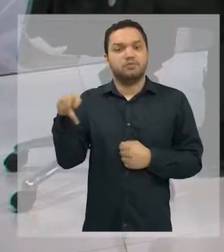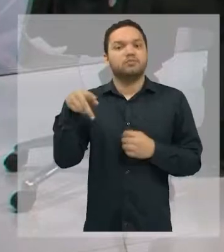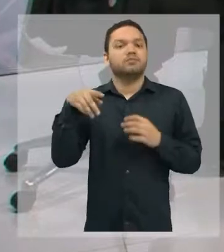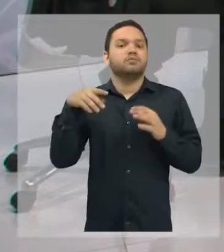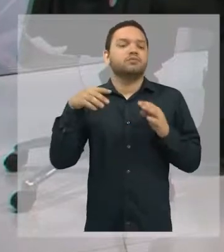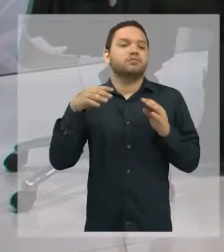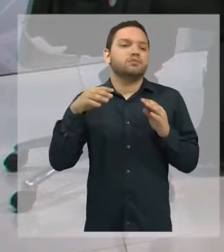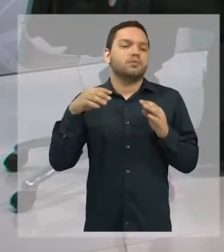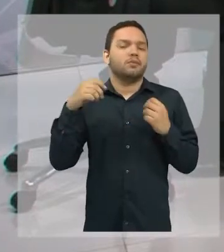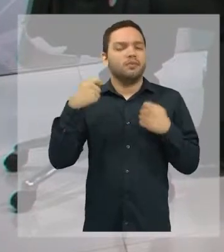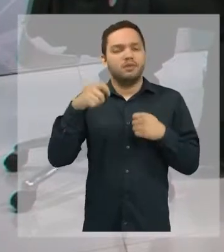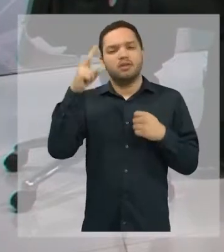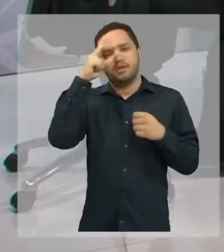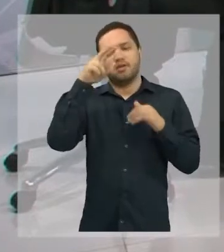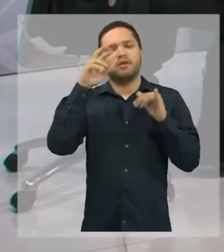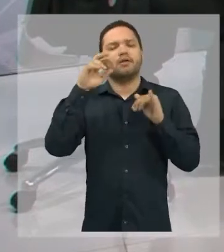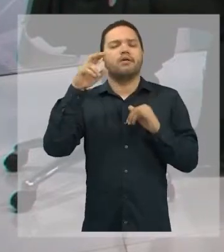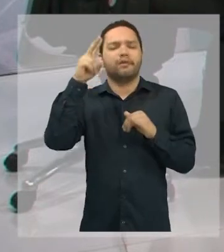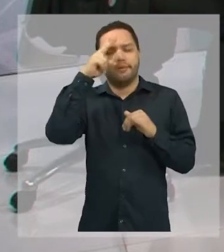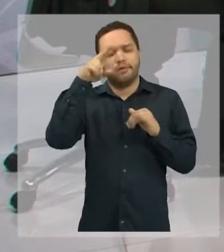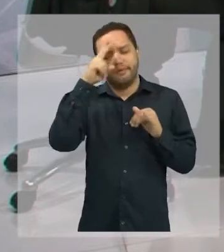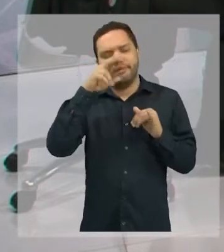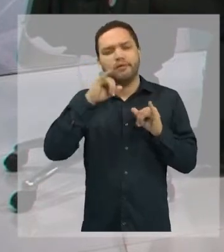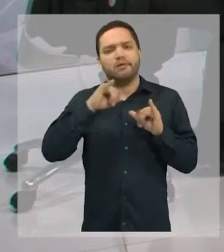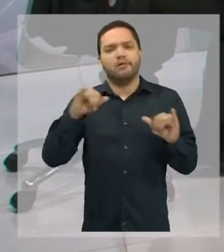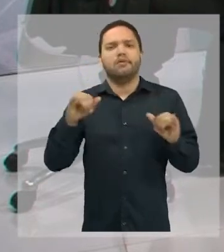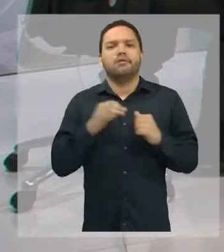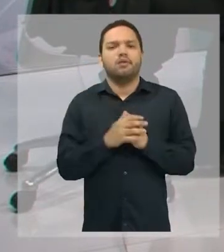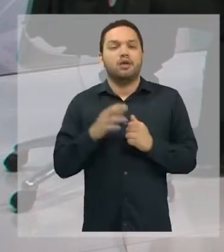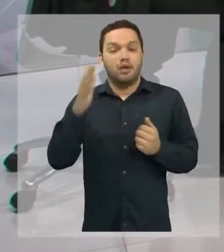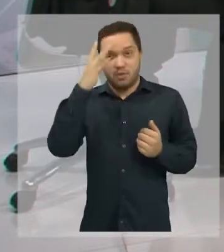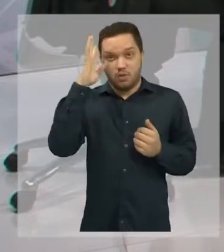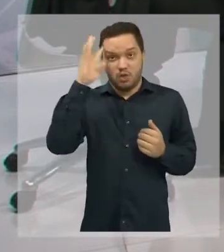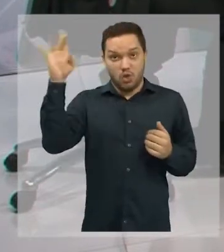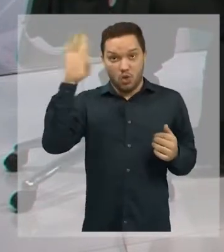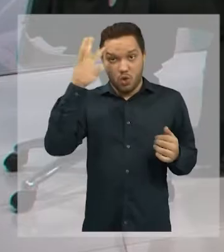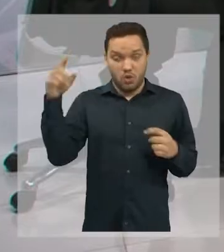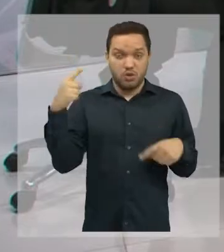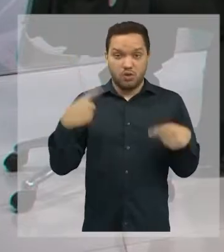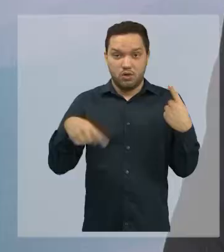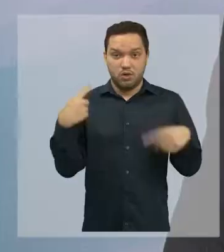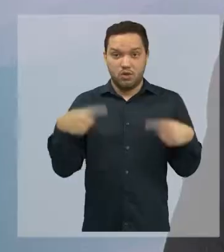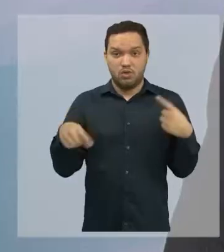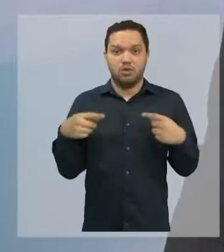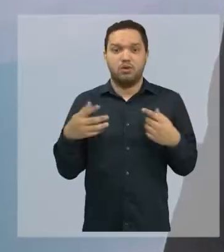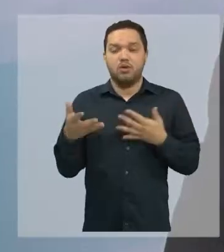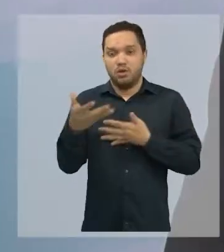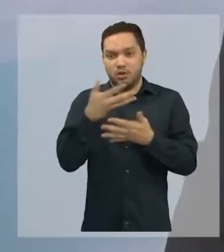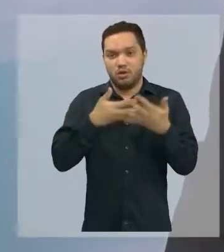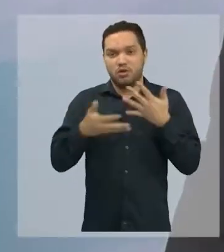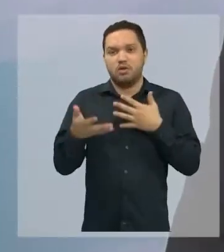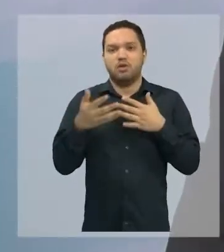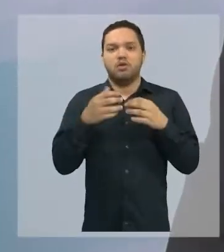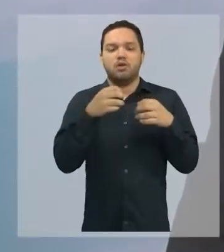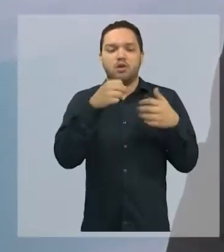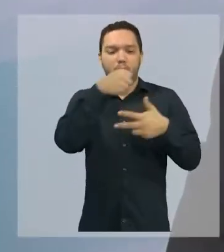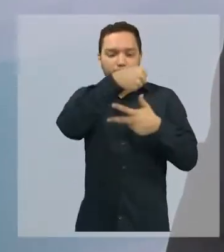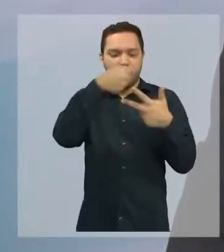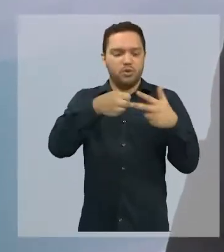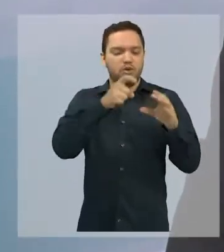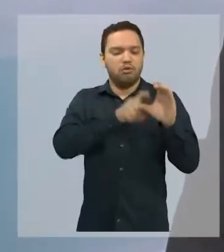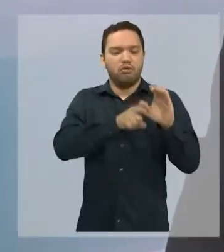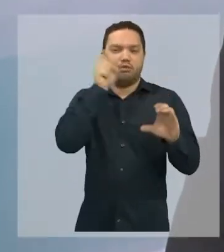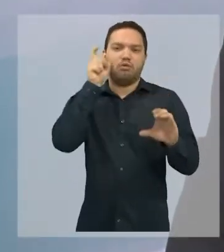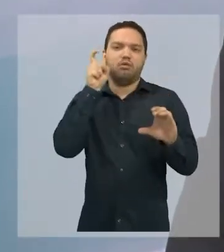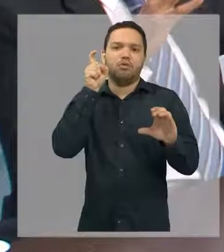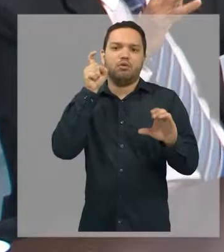todos nós gostamos de lembrar as doutrinas dos teóricos da política, da harmonia e independência entre os poderes.